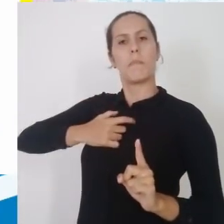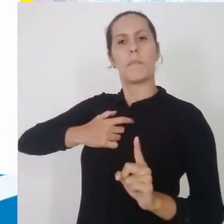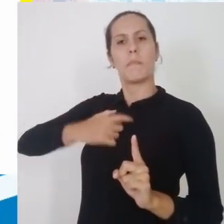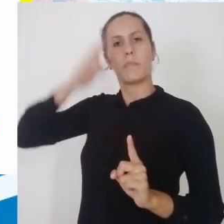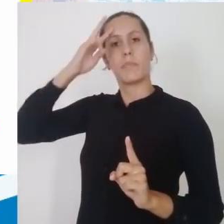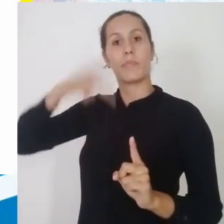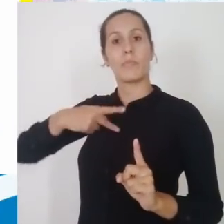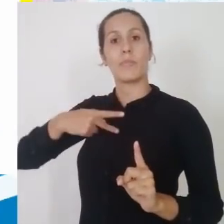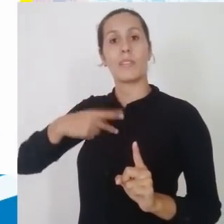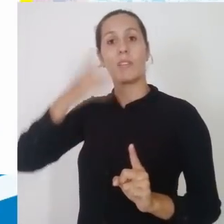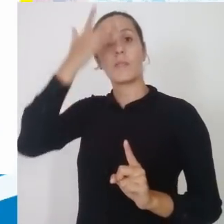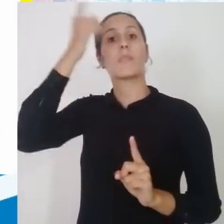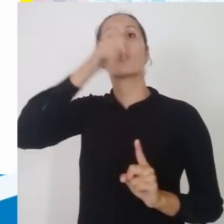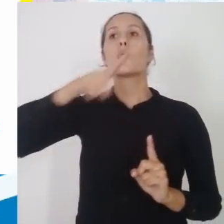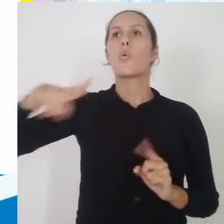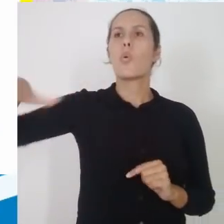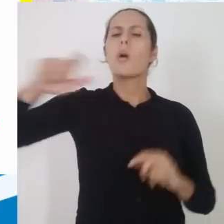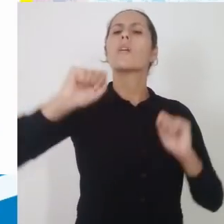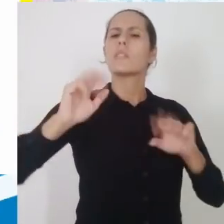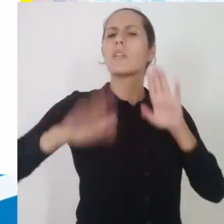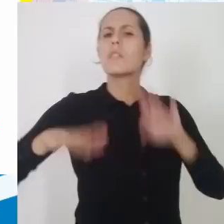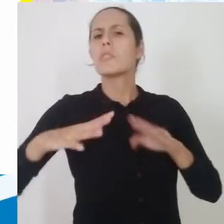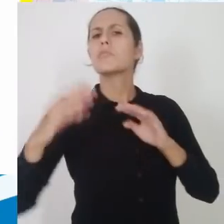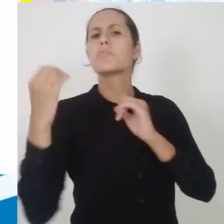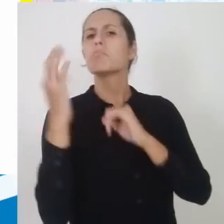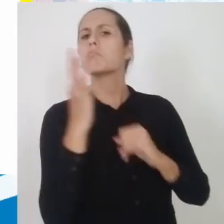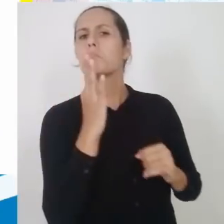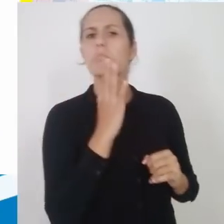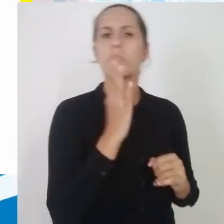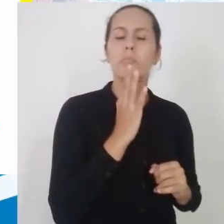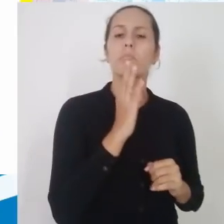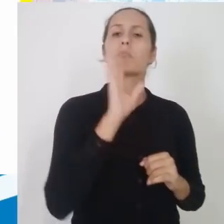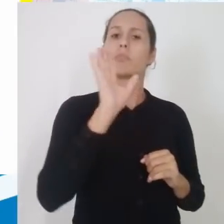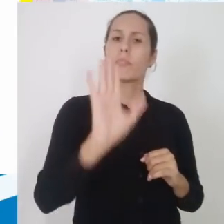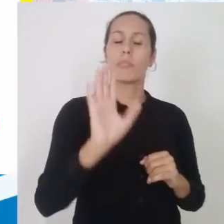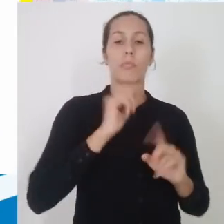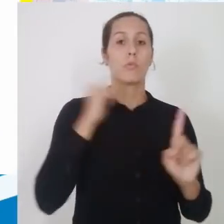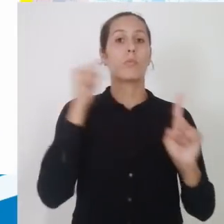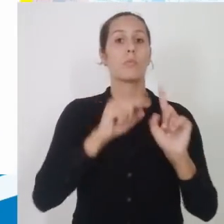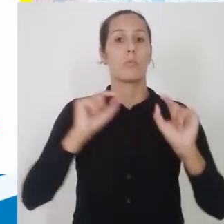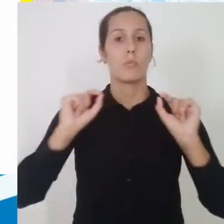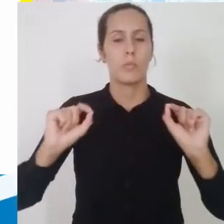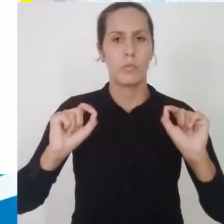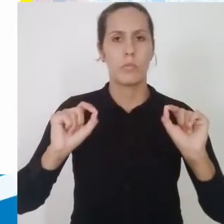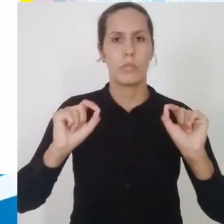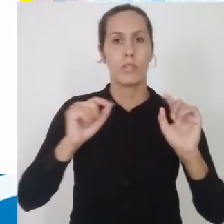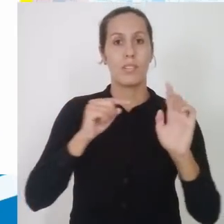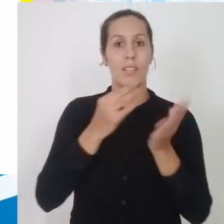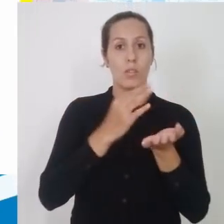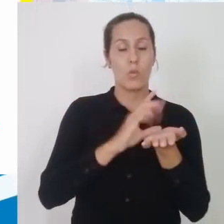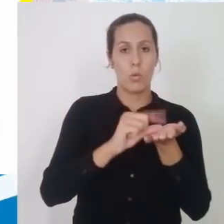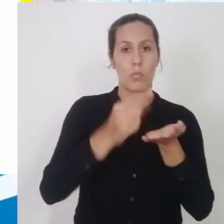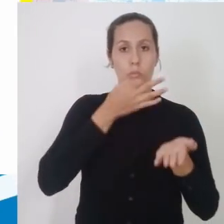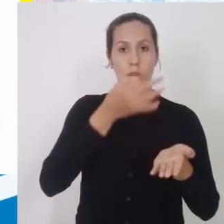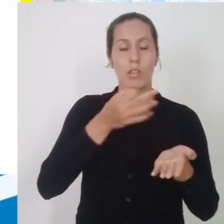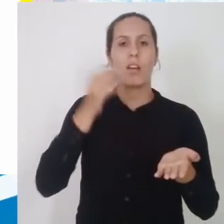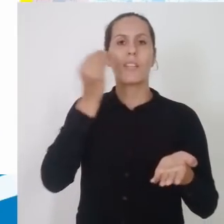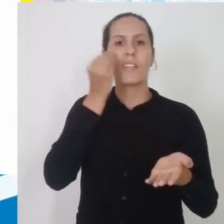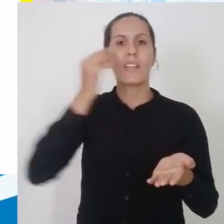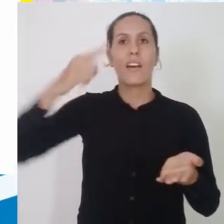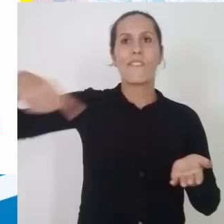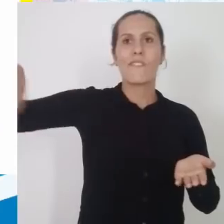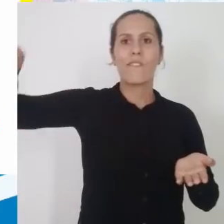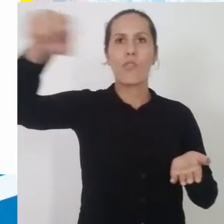convencer você a seguir aquele ponto de vista da pessoa que escreveu. Então, do que é que esse texto fala